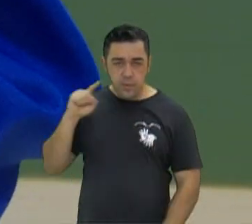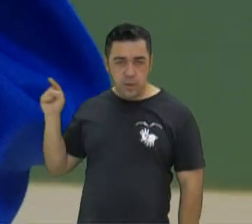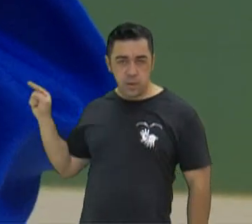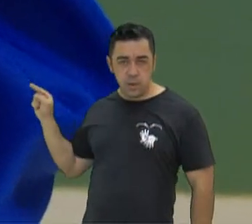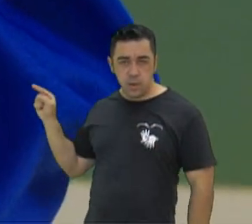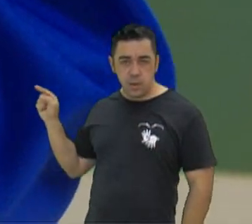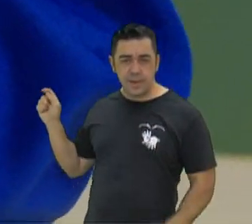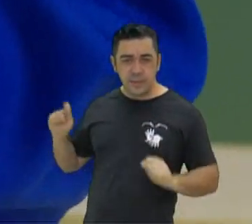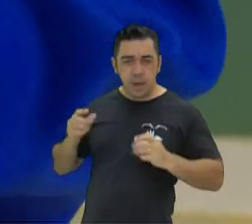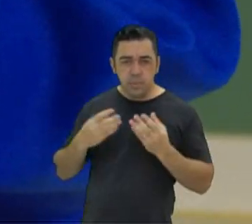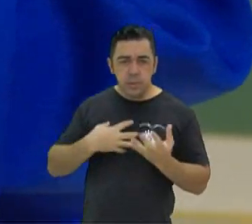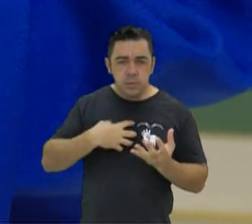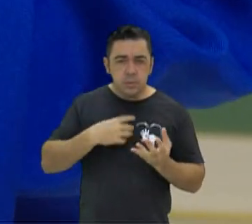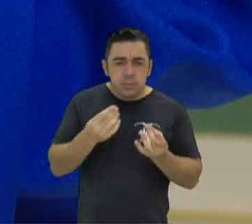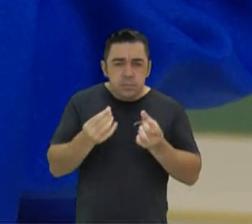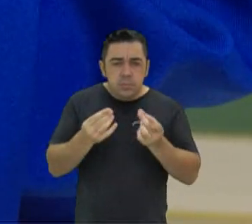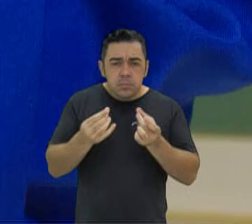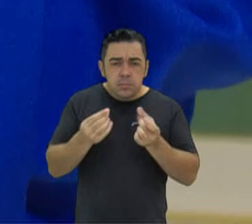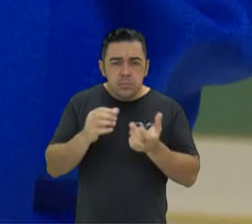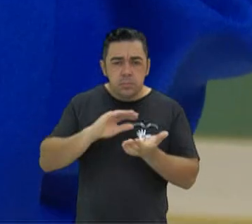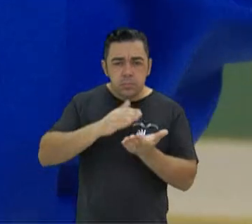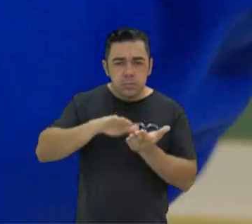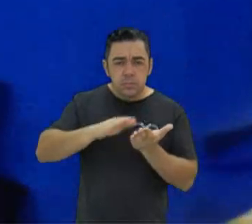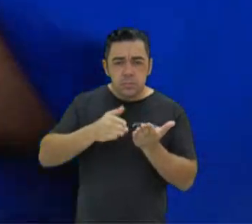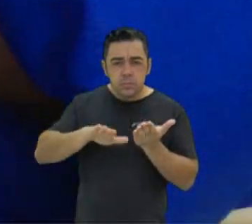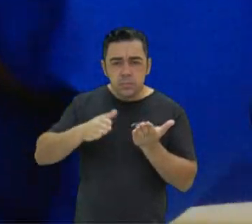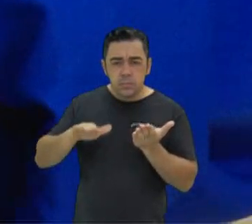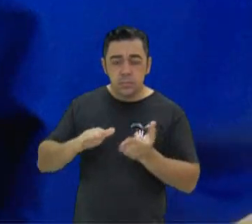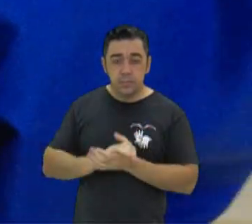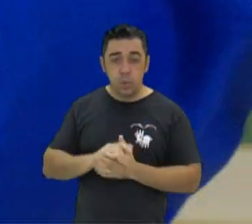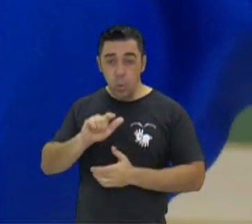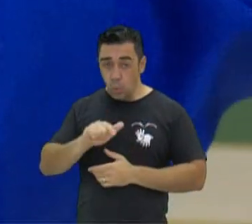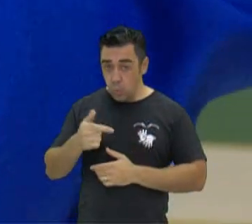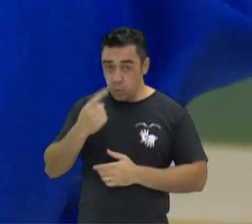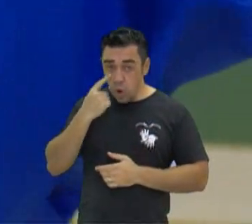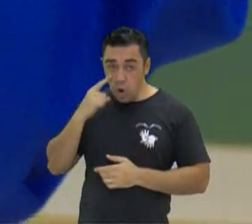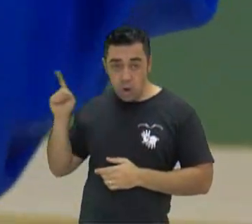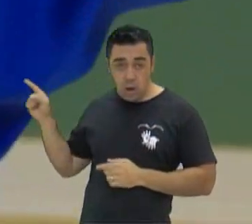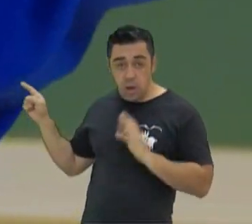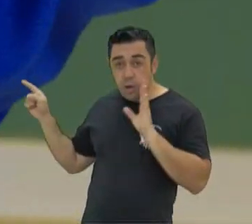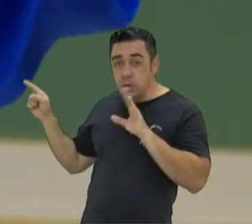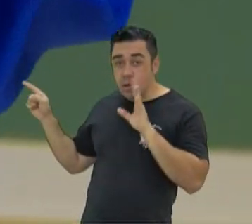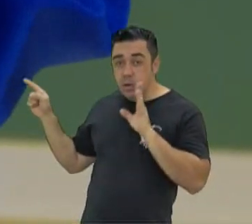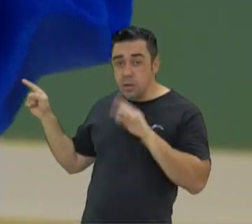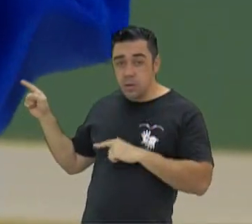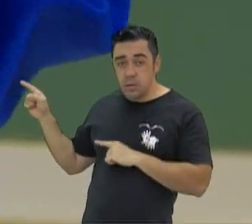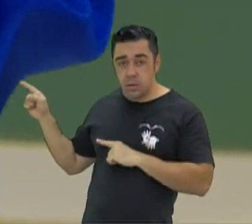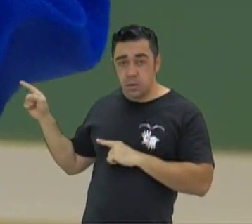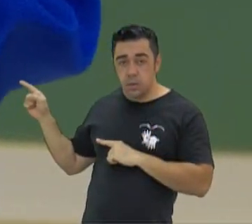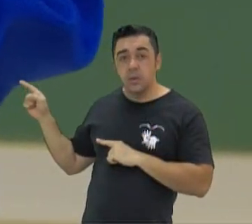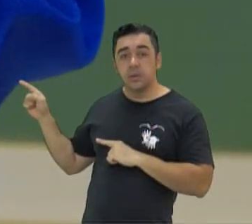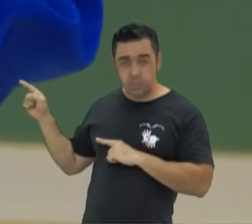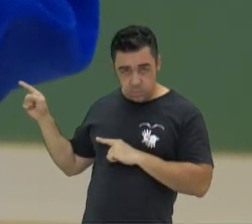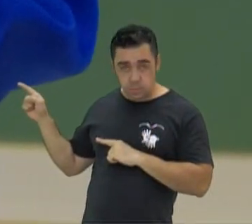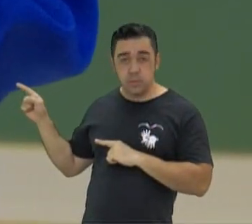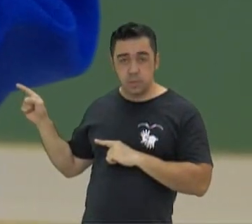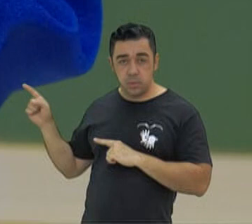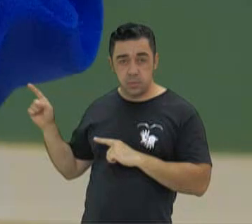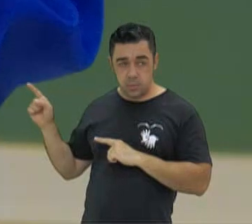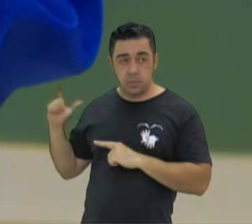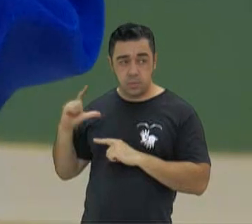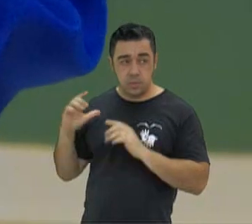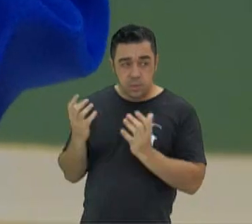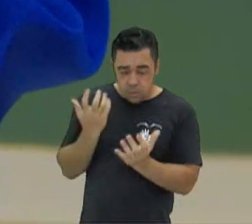a textura ali, né? Você tá vendo desse lado e olha que bacana, do outro lado aqui eu ainda tenho como se fosse o encaixe dela